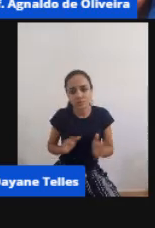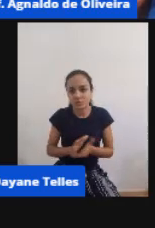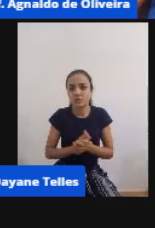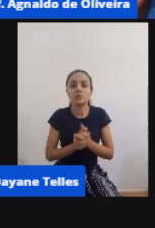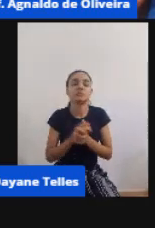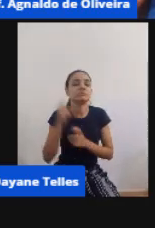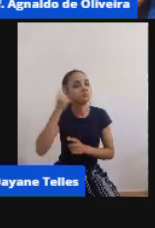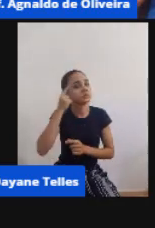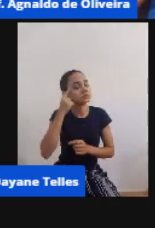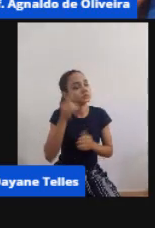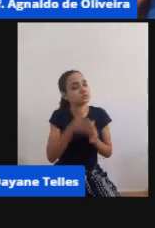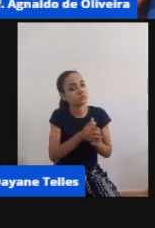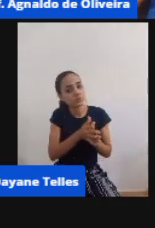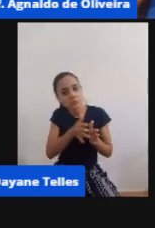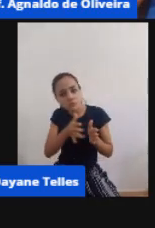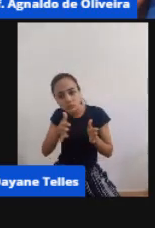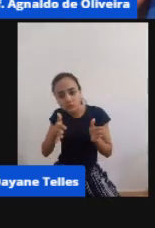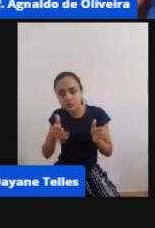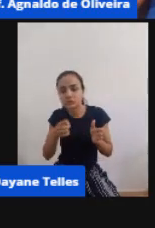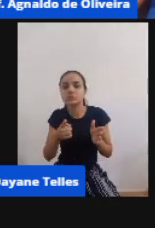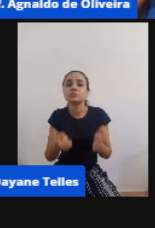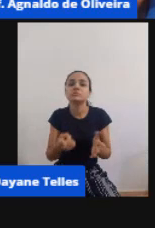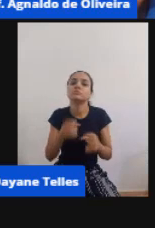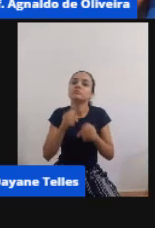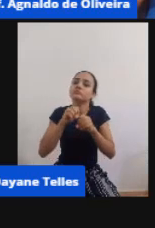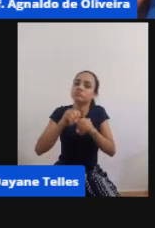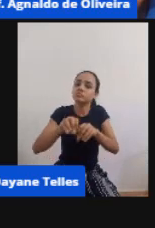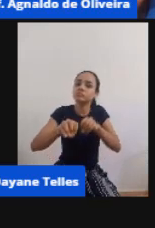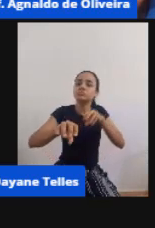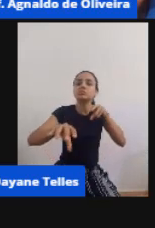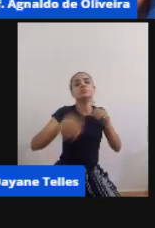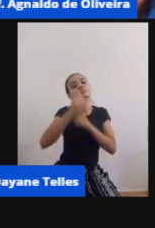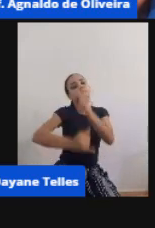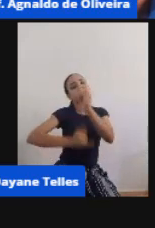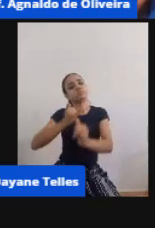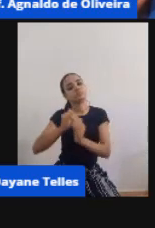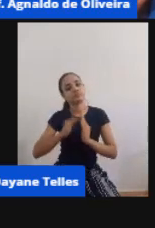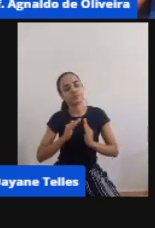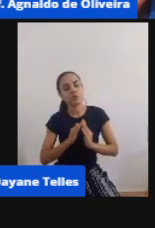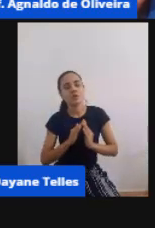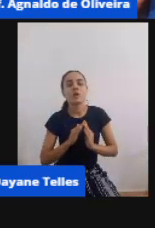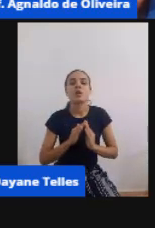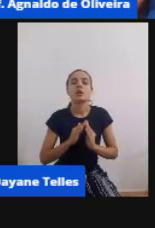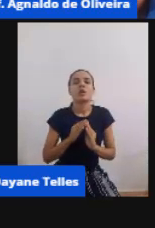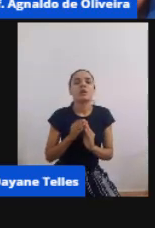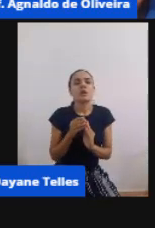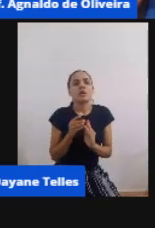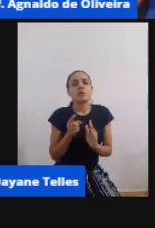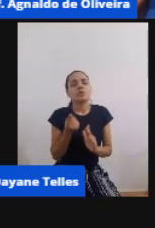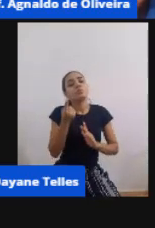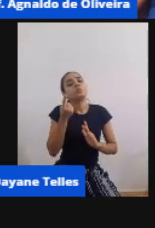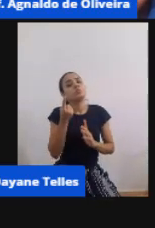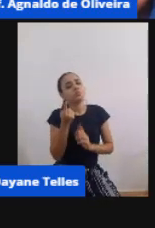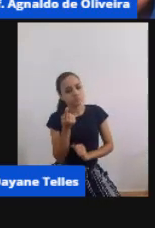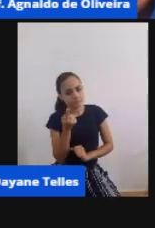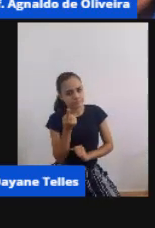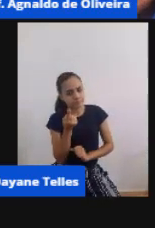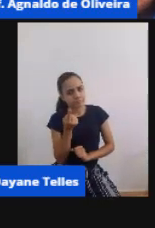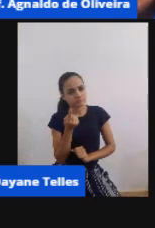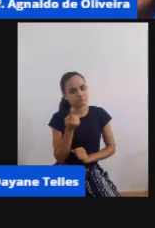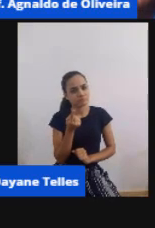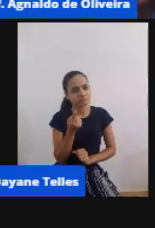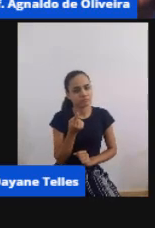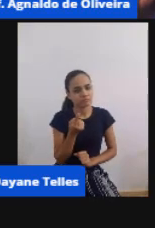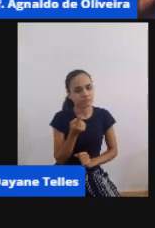aí aula nesse ensino remoto, e então apenas uma maneira, mais uma forma de poder contribuir